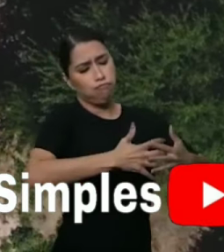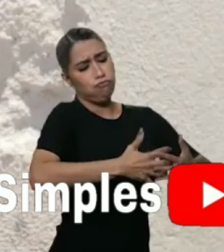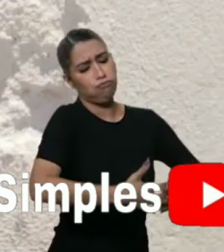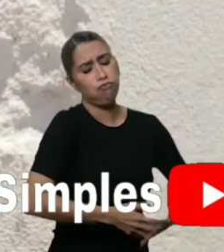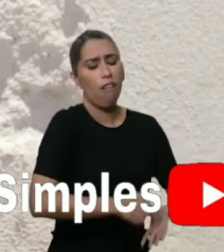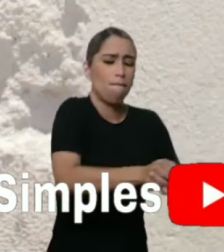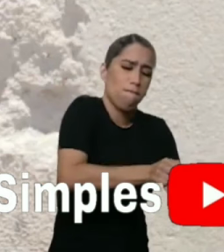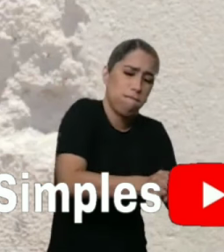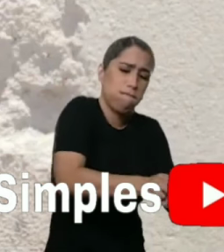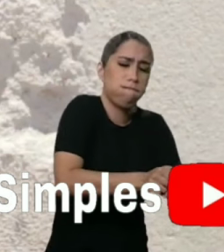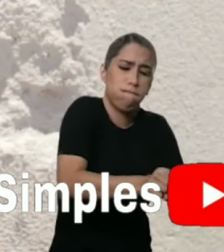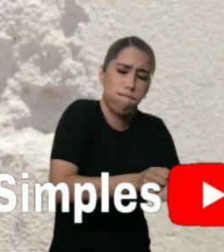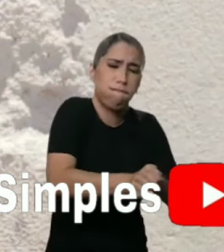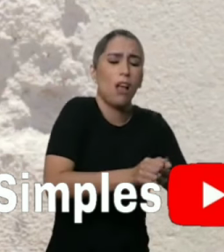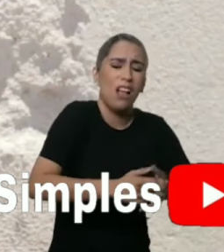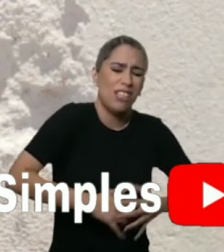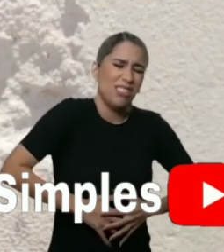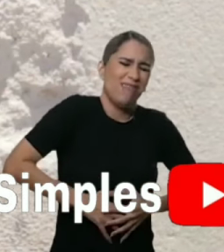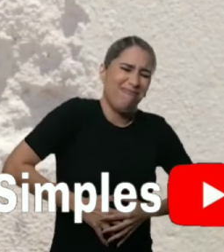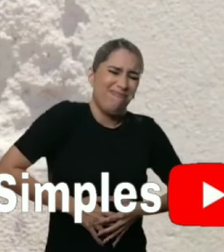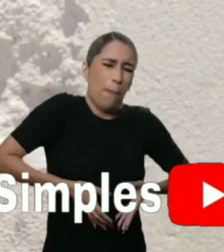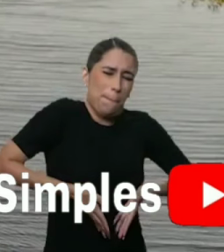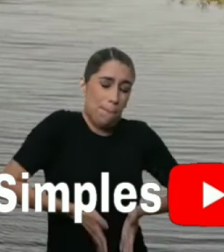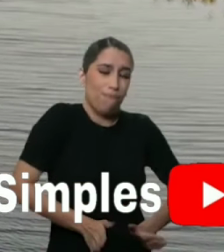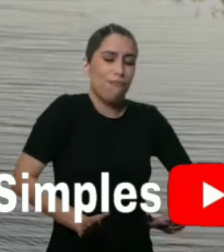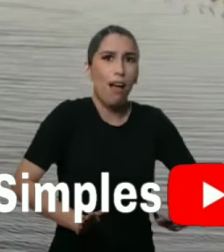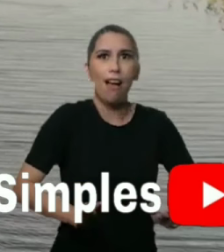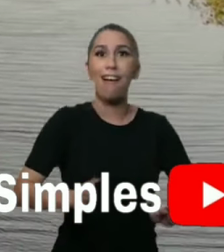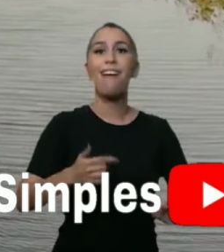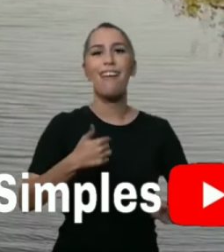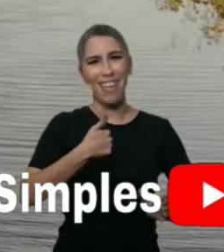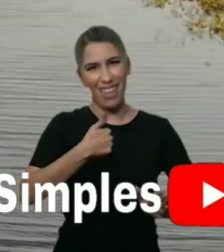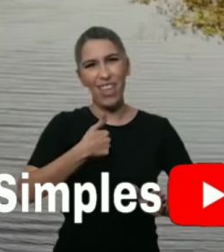pedir socorro, mas ninguém chegou junto e eu nasci dentro d'água.